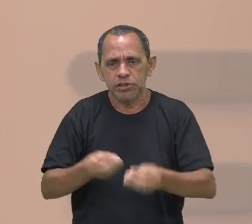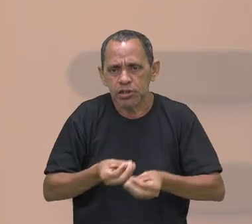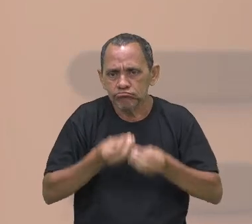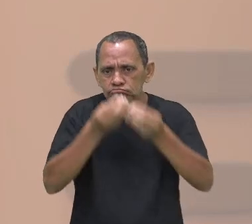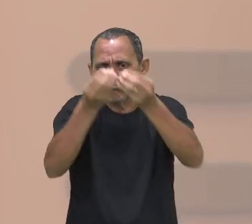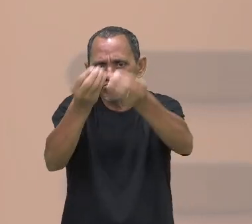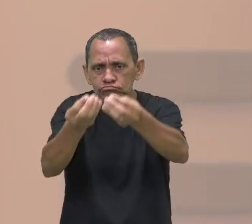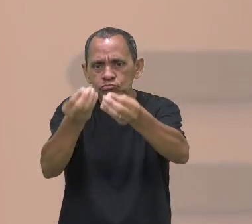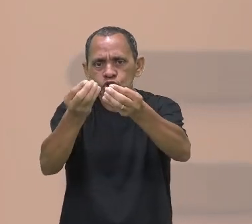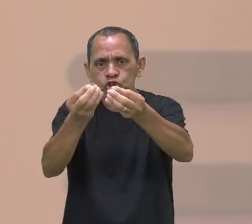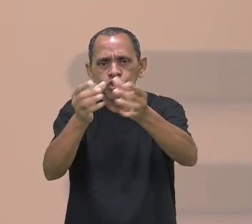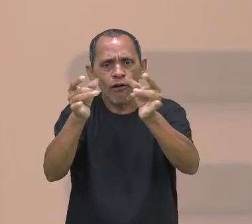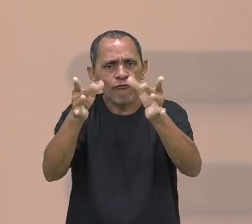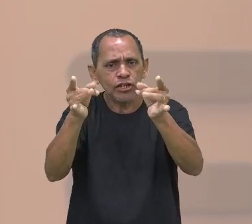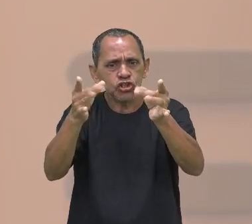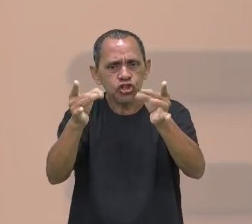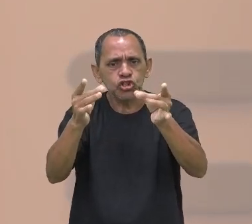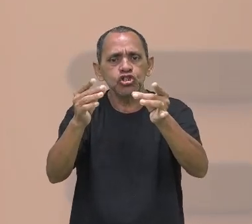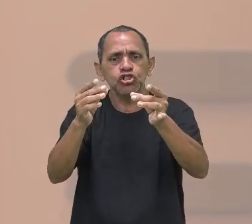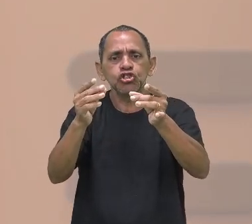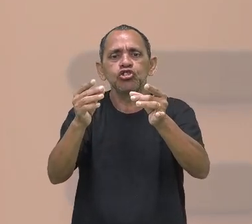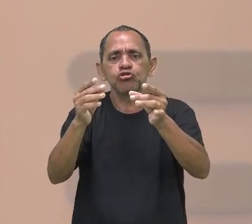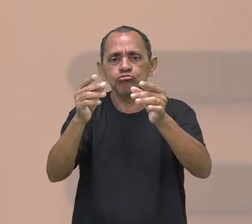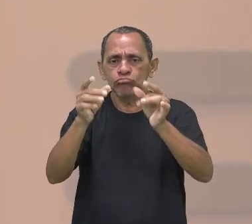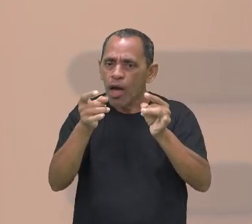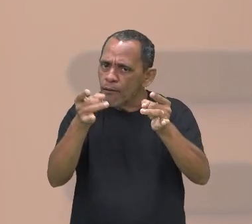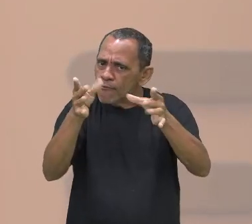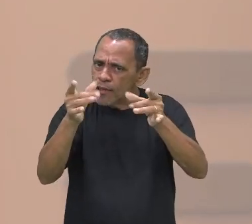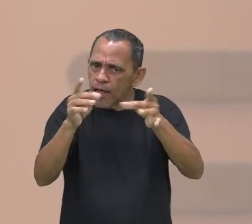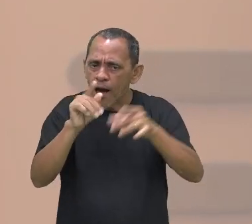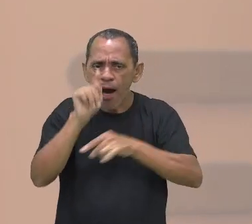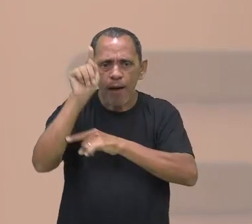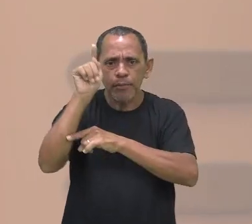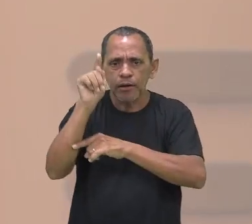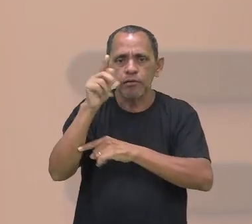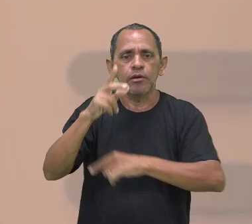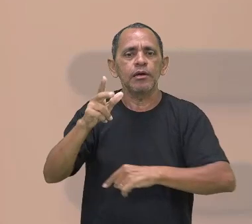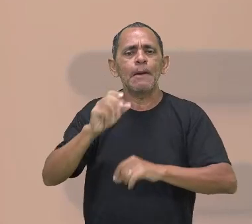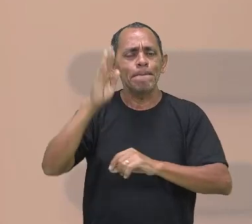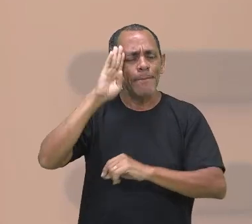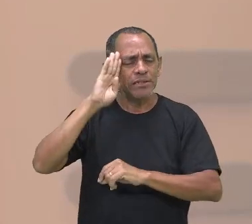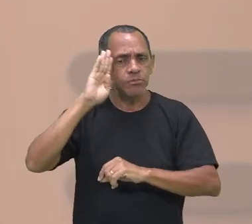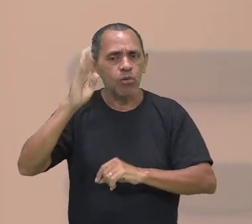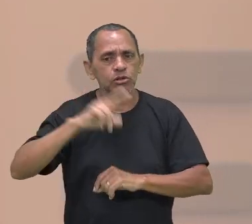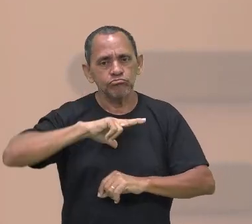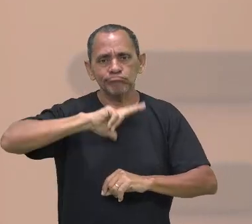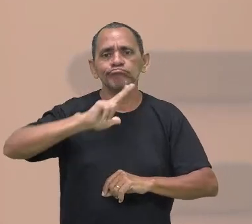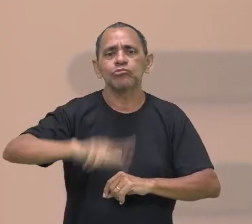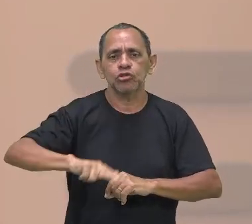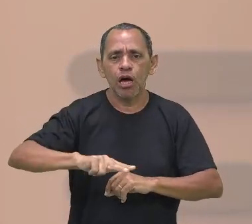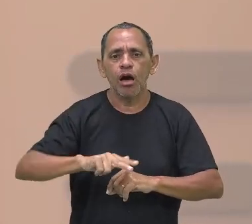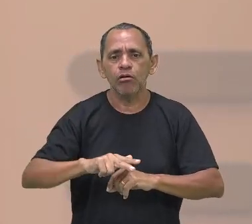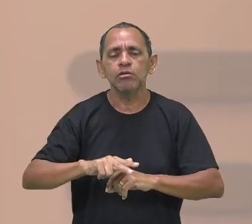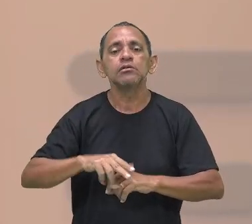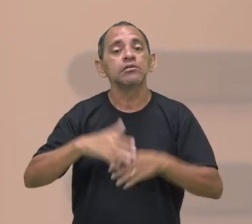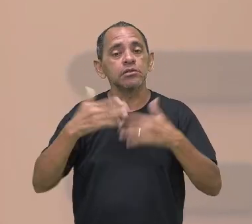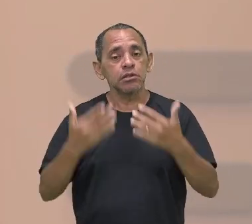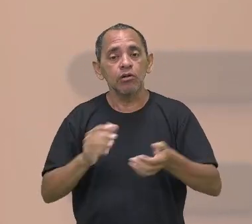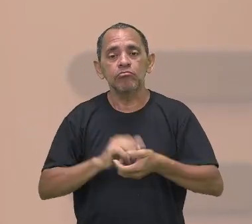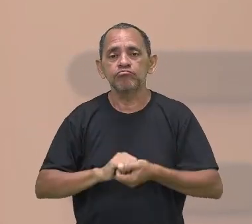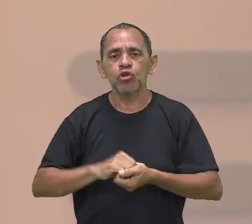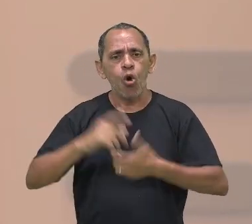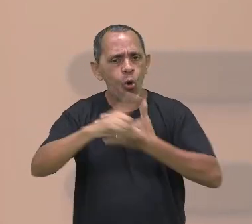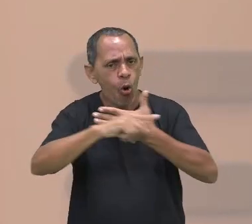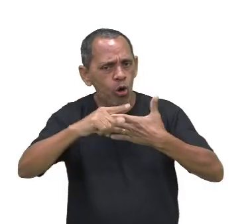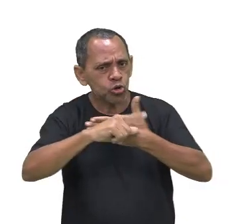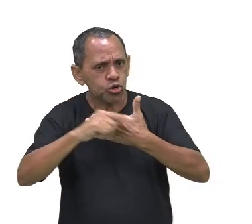colônia, principalmente com Portugal. Então, Caio Prado Júnior faz esta análise da vida